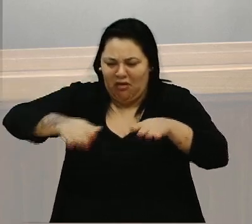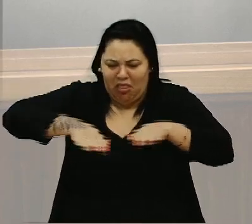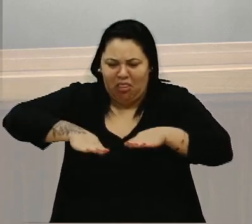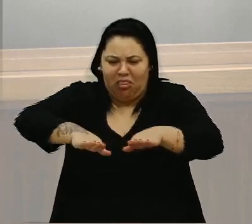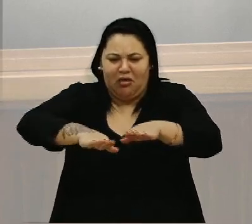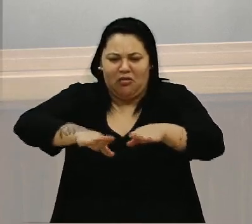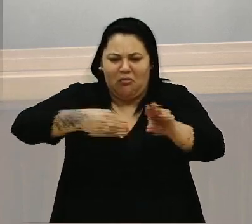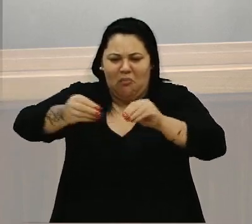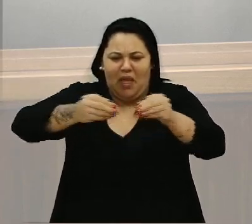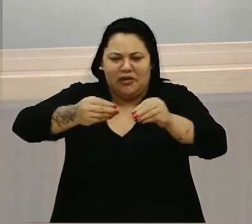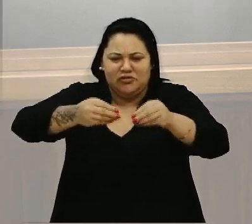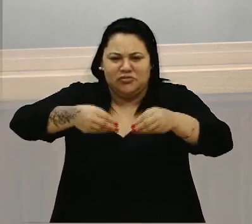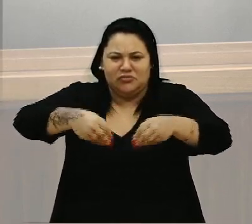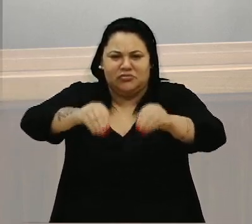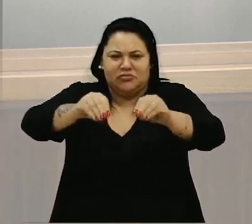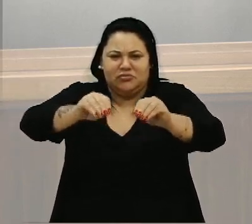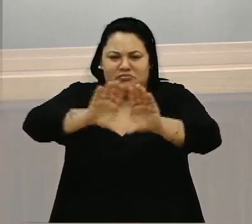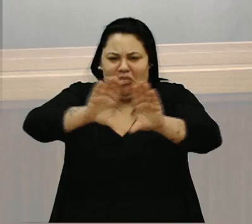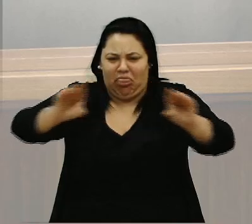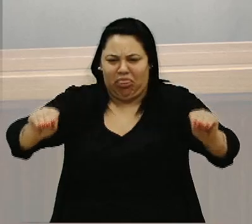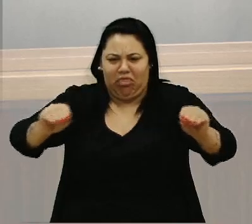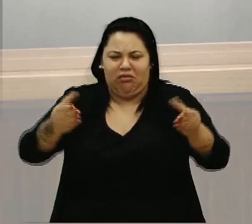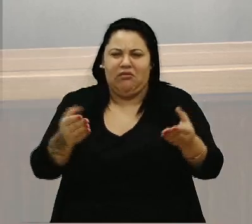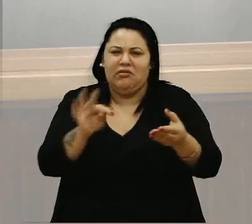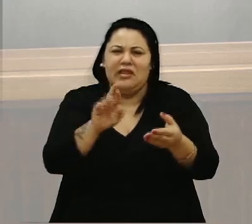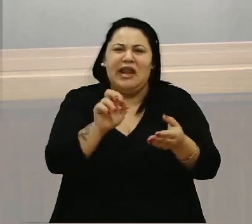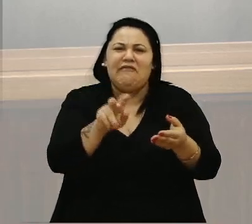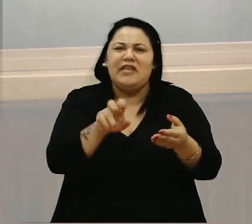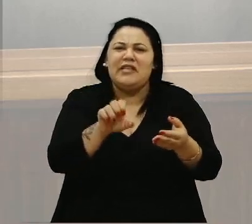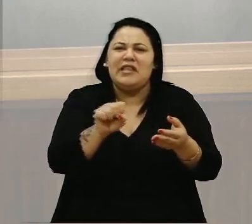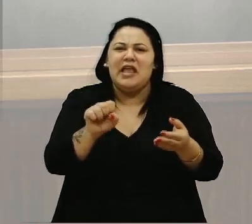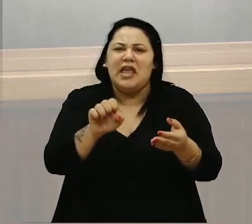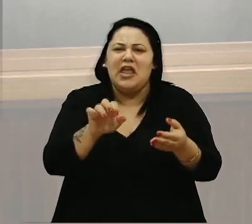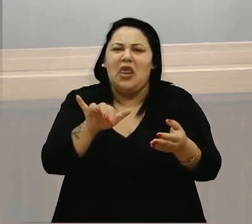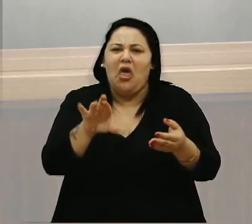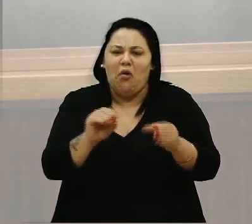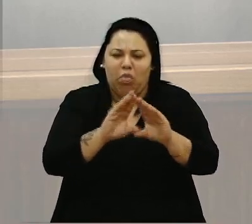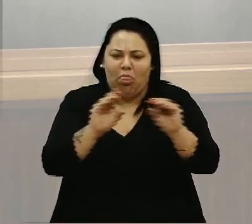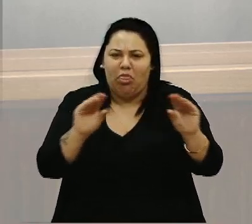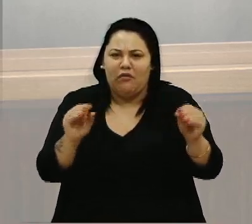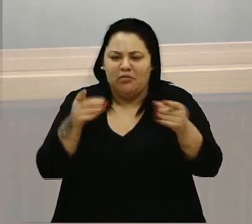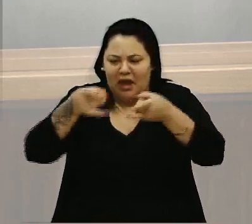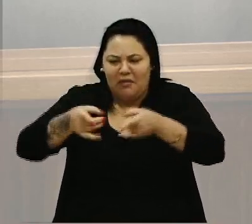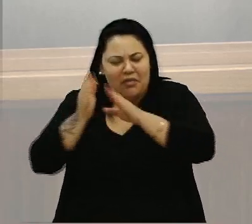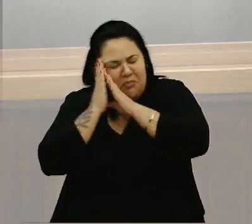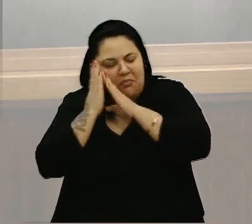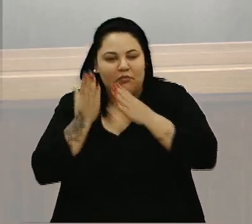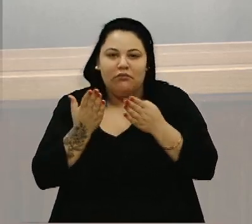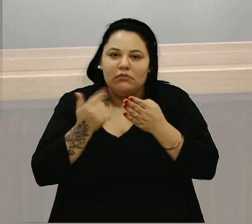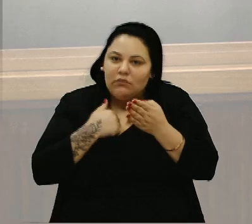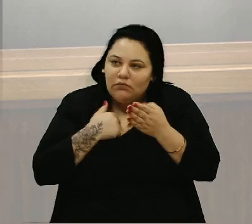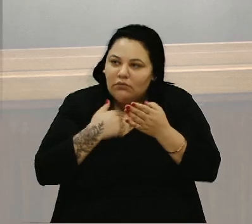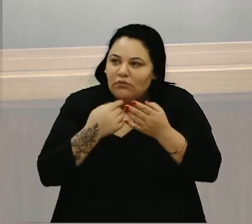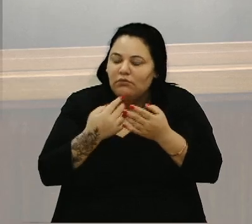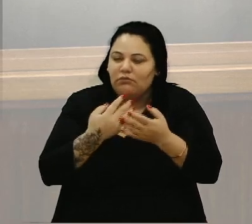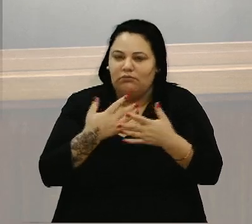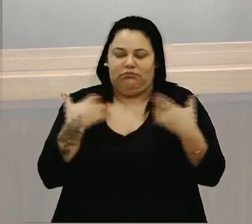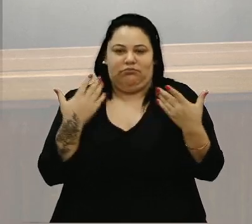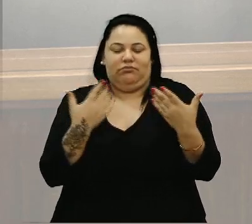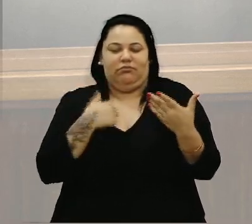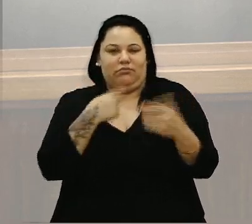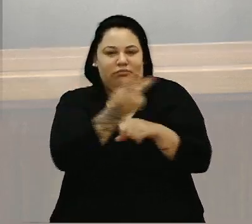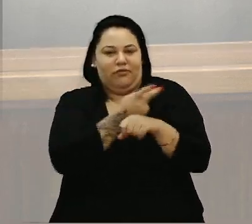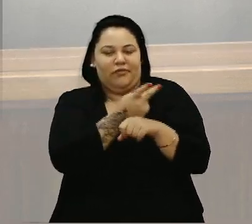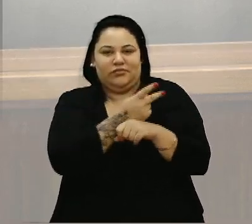Quando ela me falou isso, a gente procurou o diretor da UPA Central e